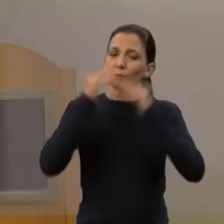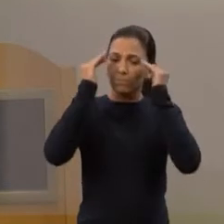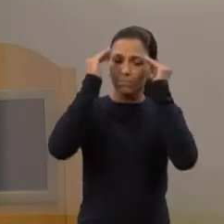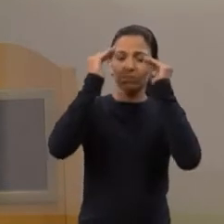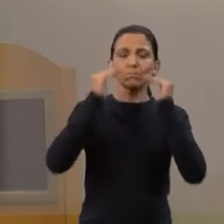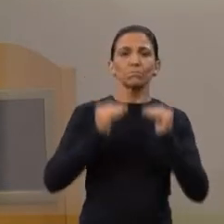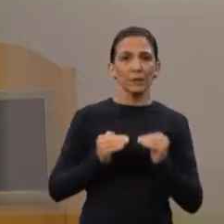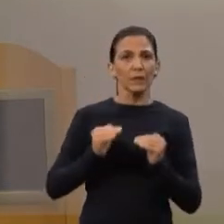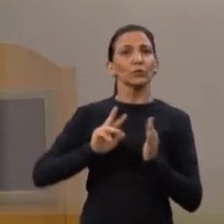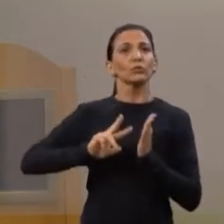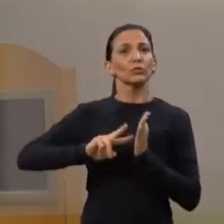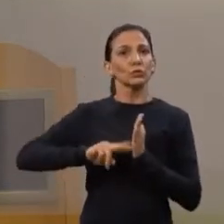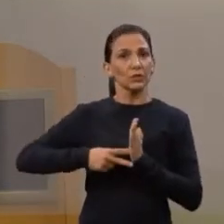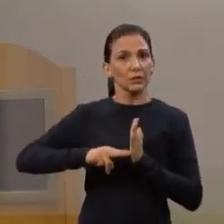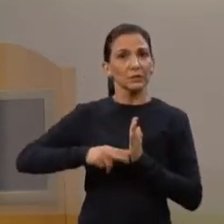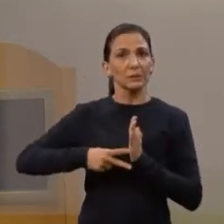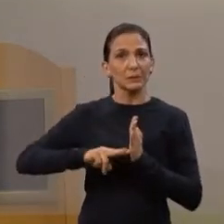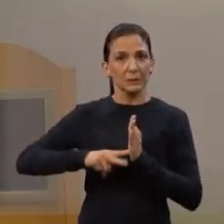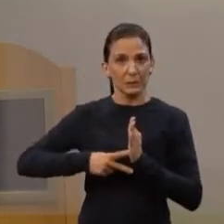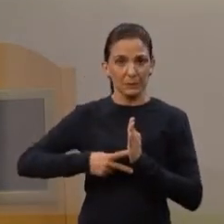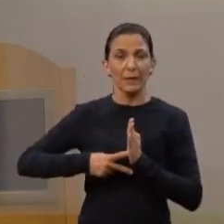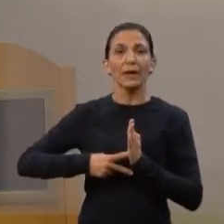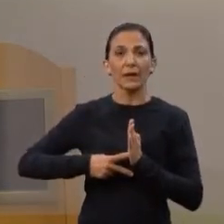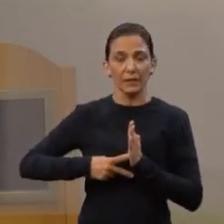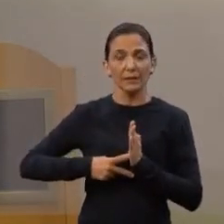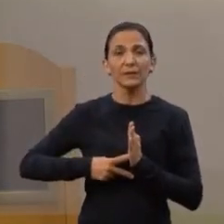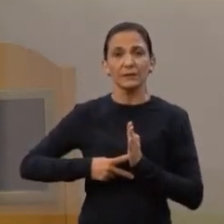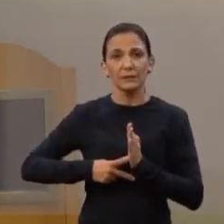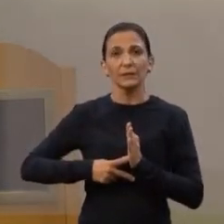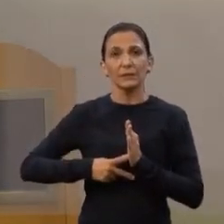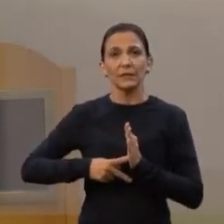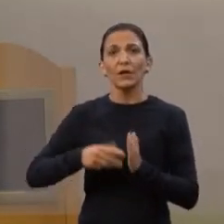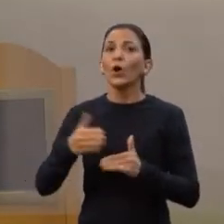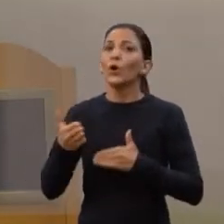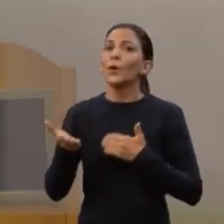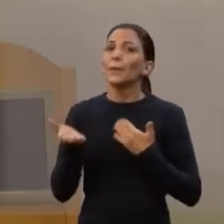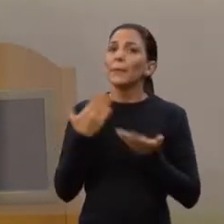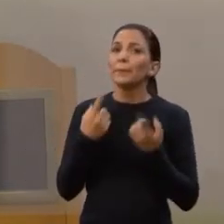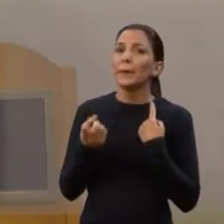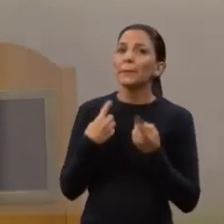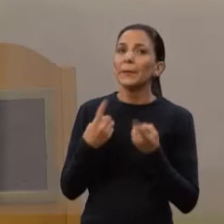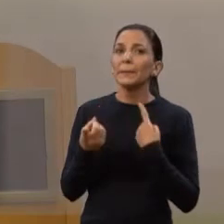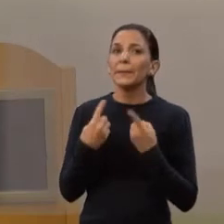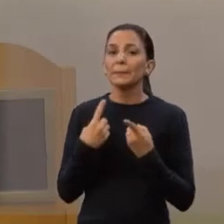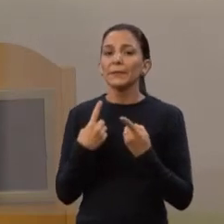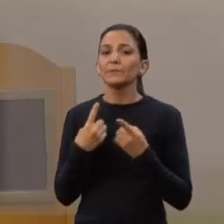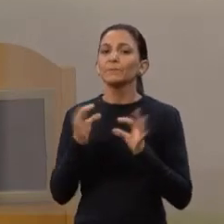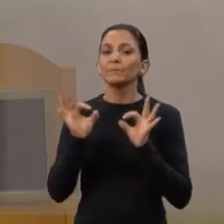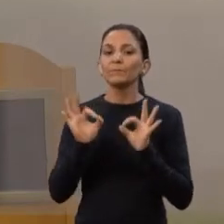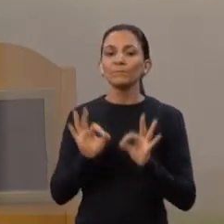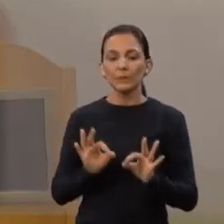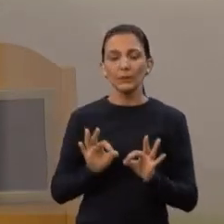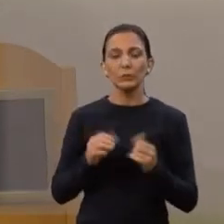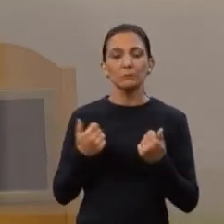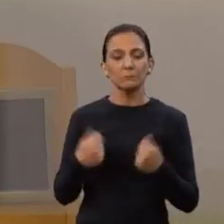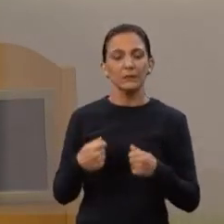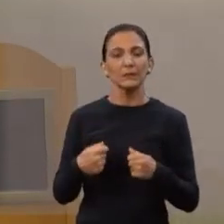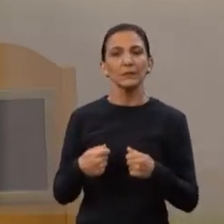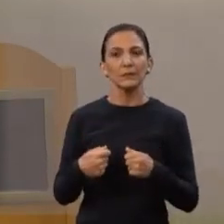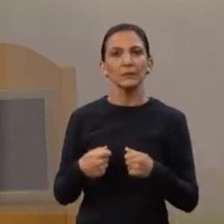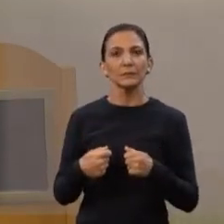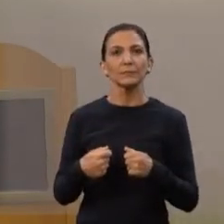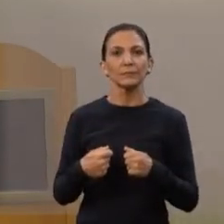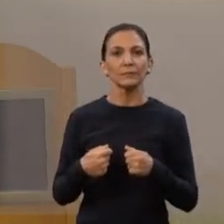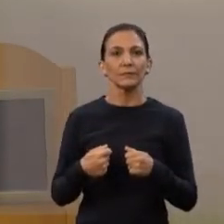respeito pelos Ismar ela foi procurada a gente recebeu foi conversar de alugar e assim que tem que ser o que é de